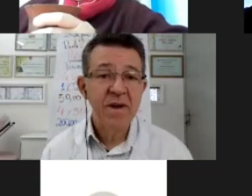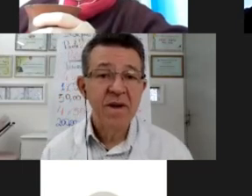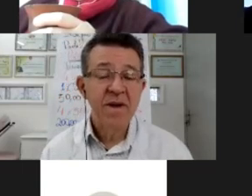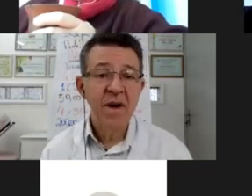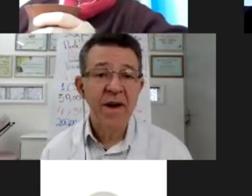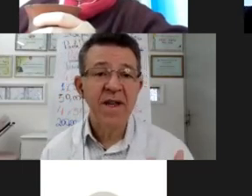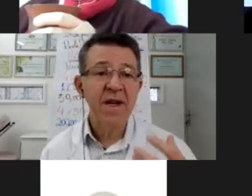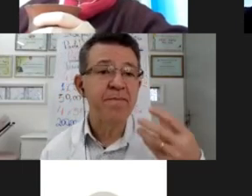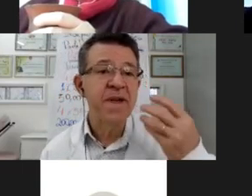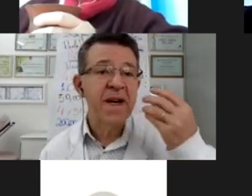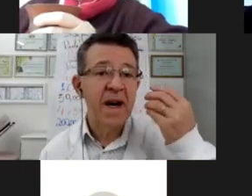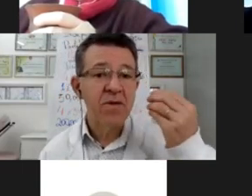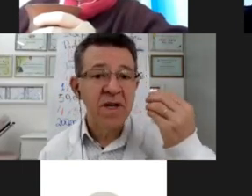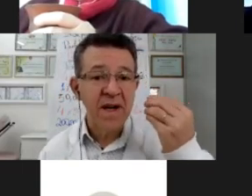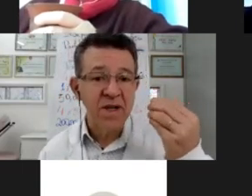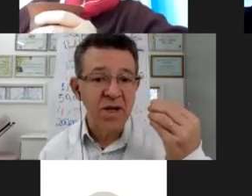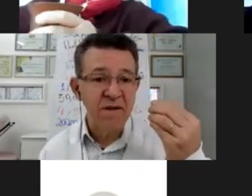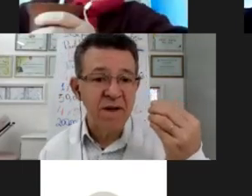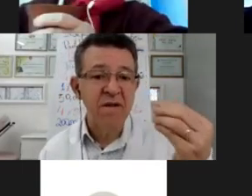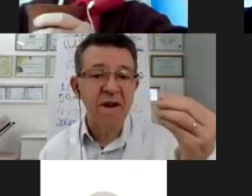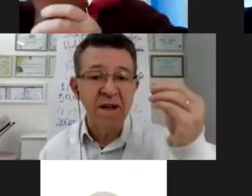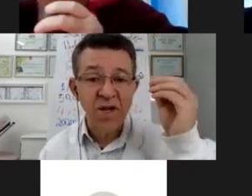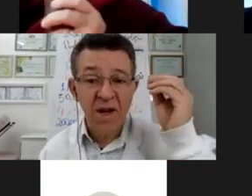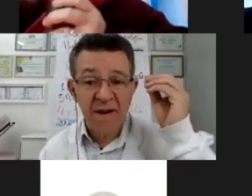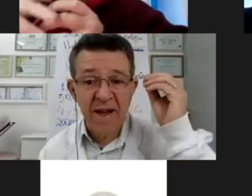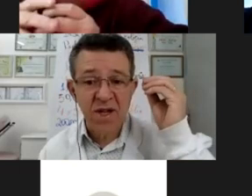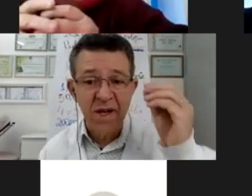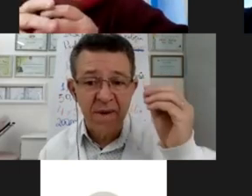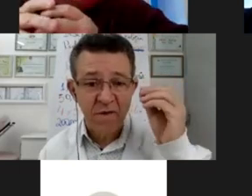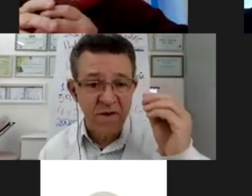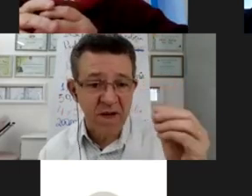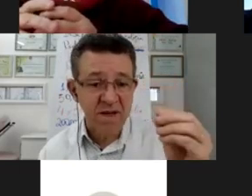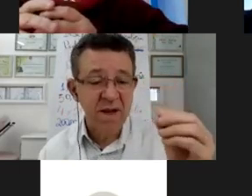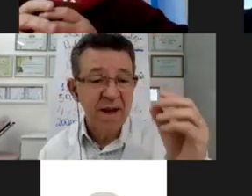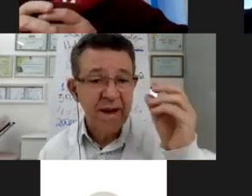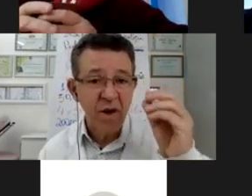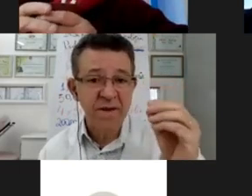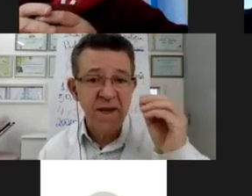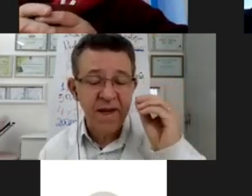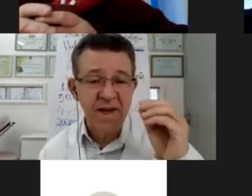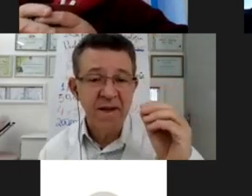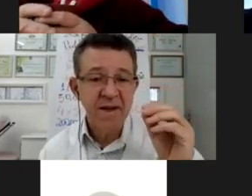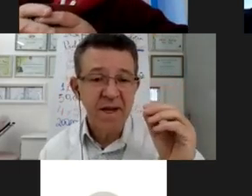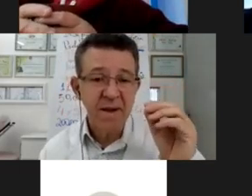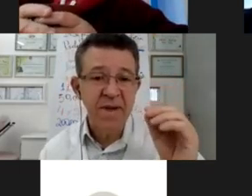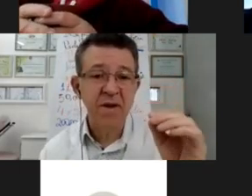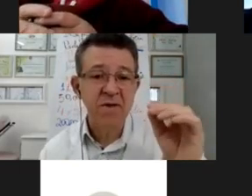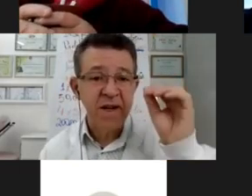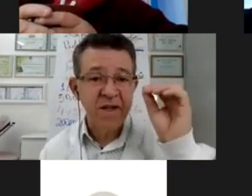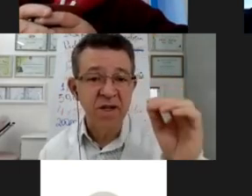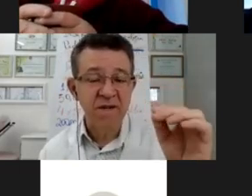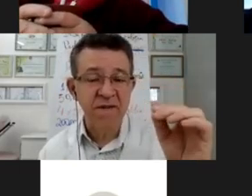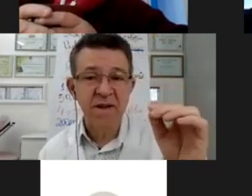trabalho não é terapia alternativa. Então, vai a dica para vocês. Anotem aí.